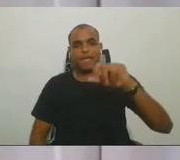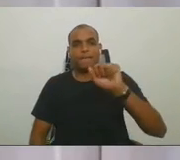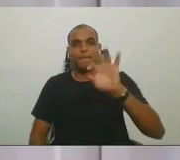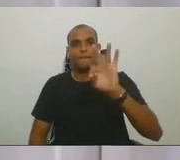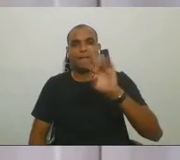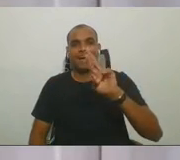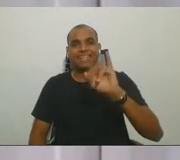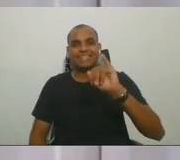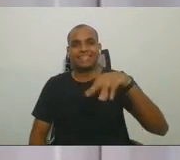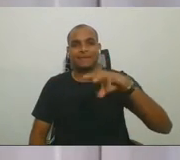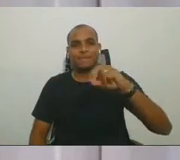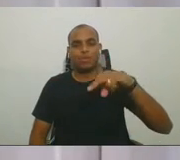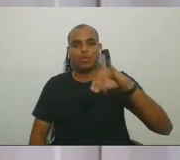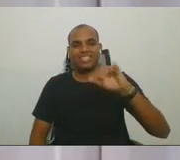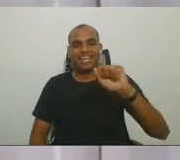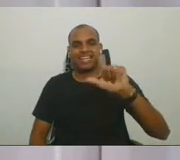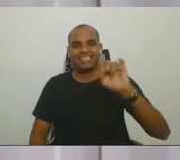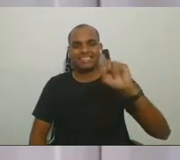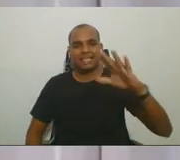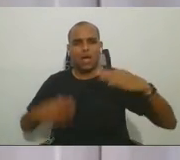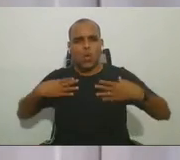patrimonializar os corpos femininos.